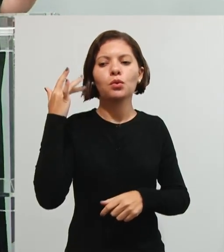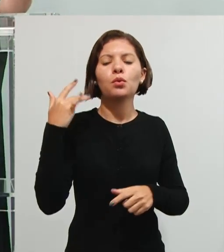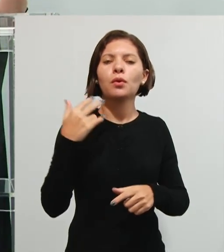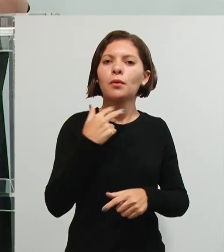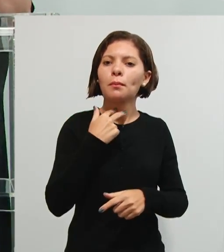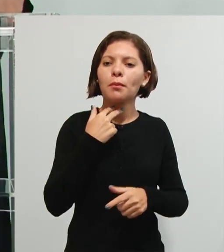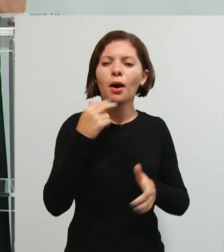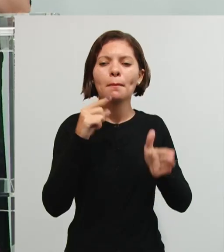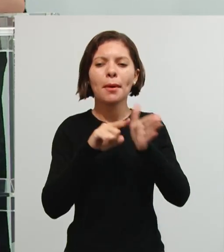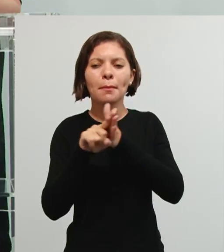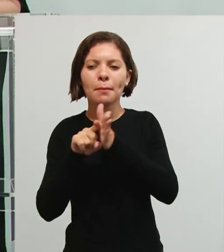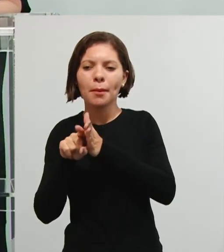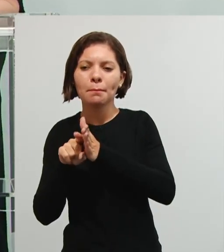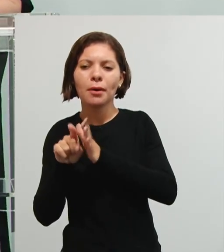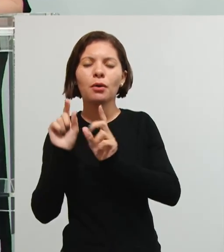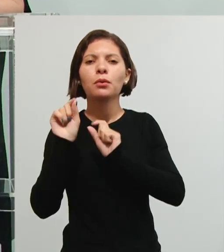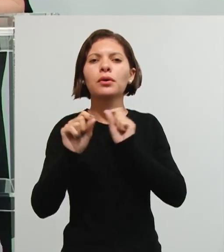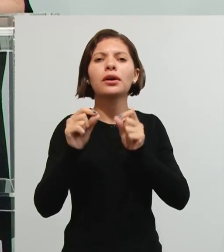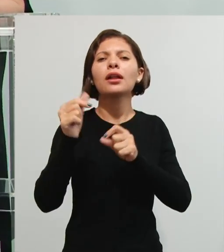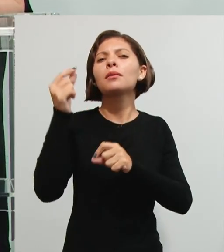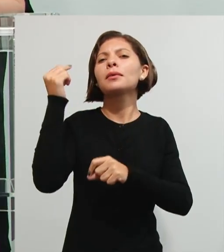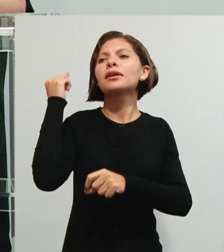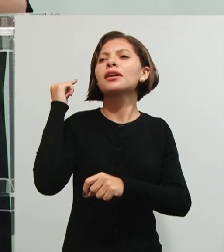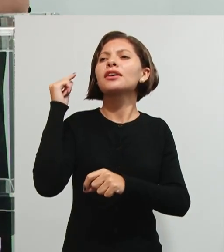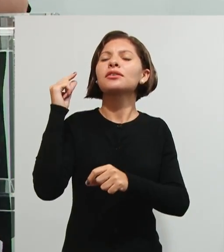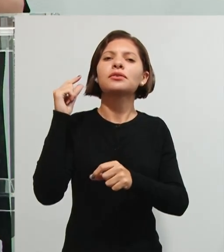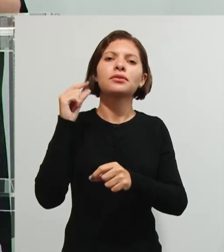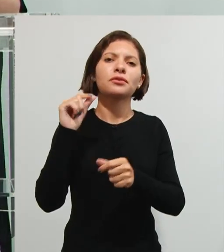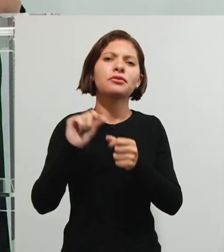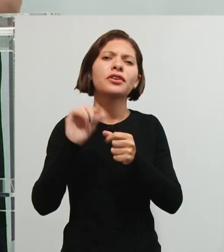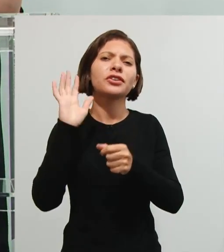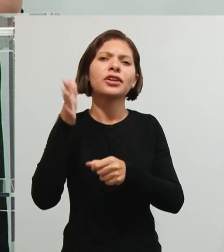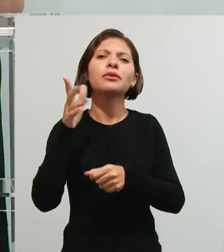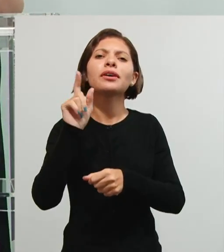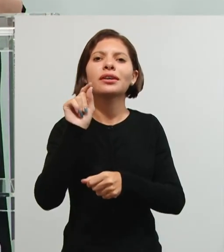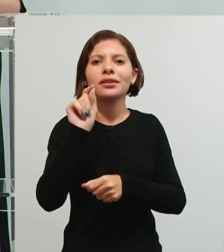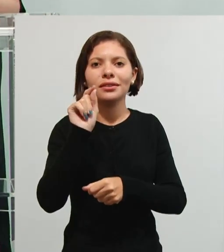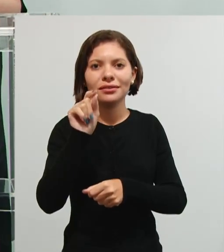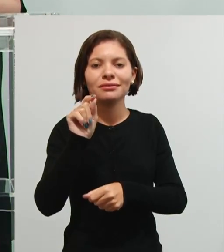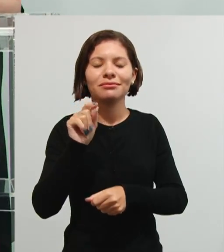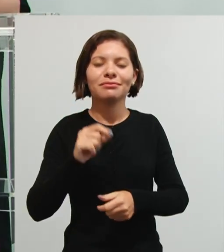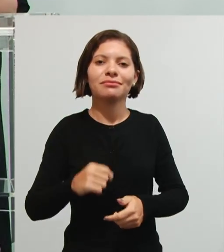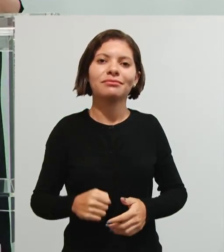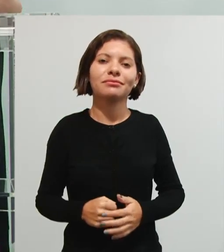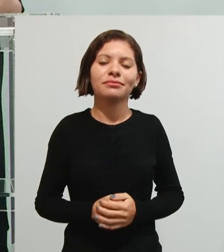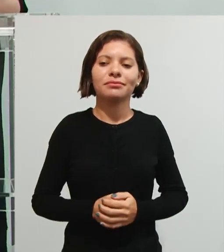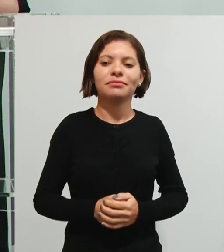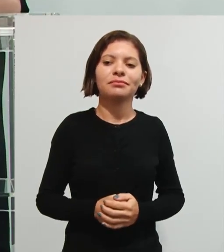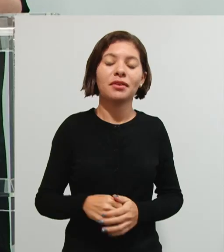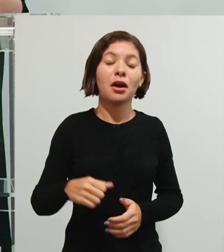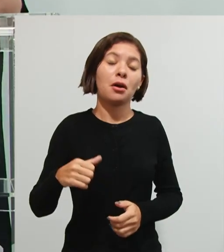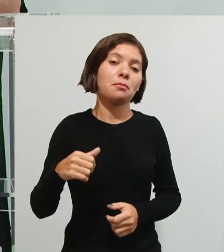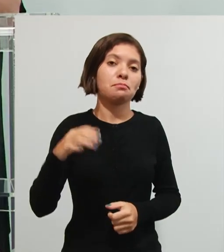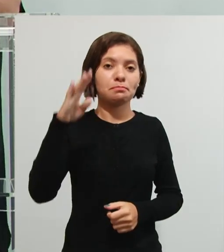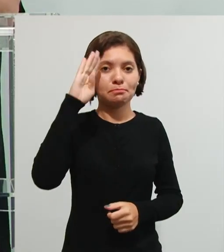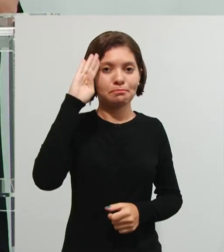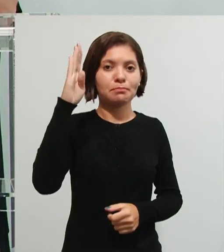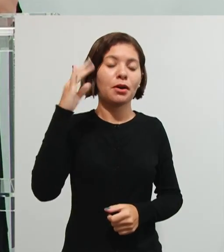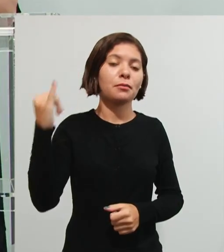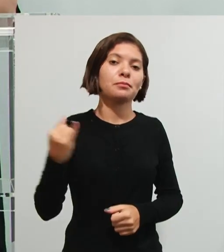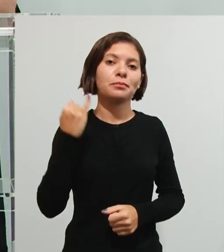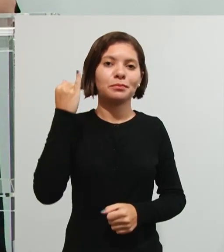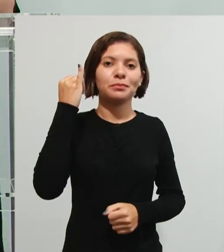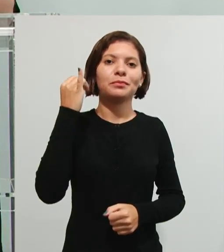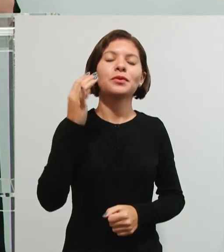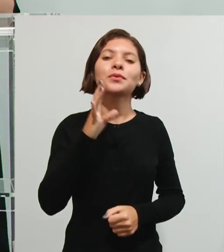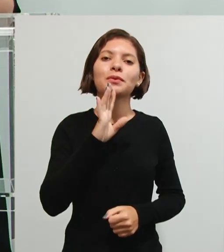pesquisando sem saber o que outras pessoas já fizeram antes. Então, um dos passos principais é você ter